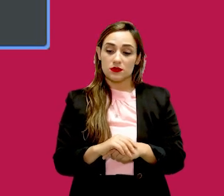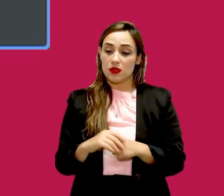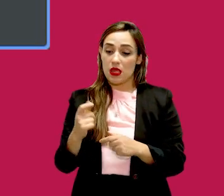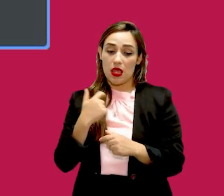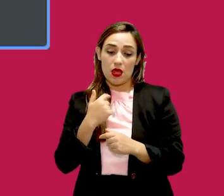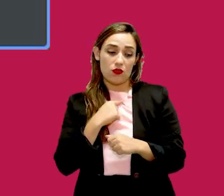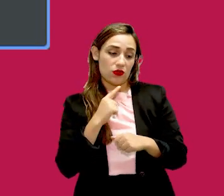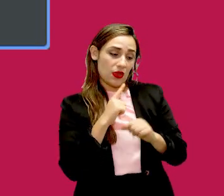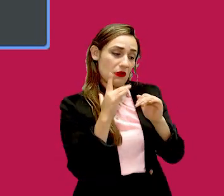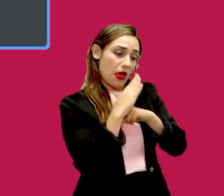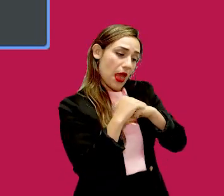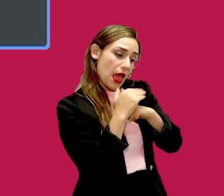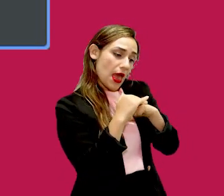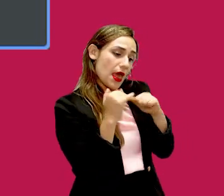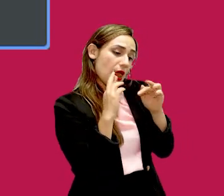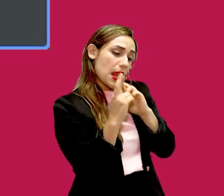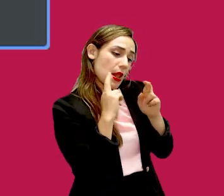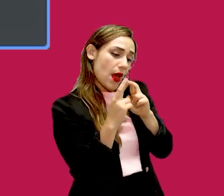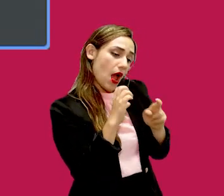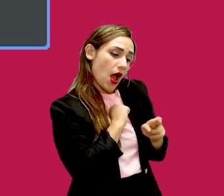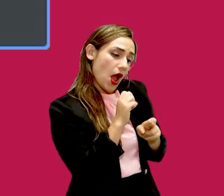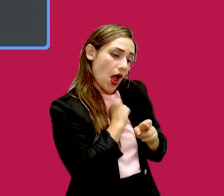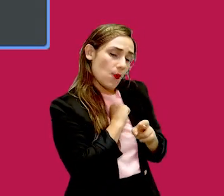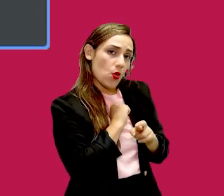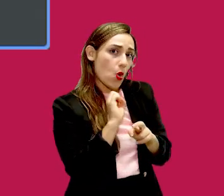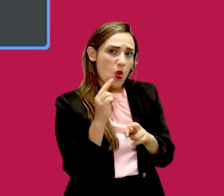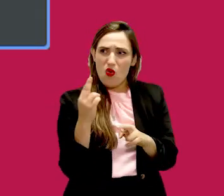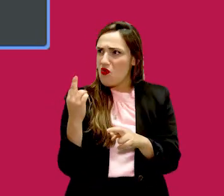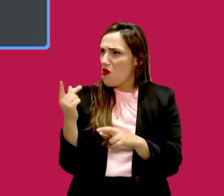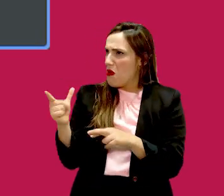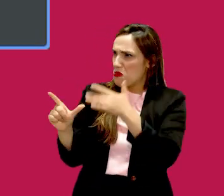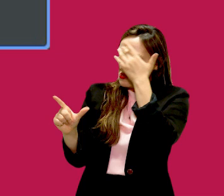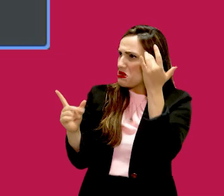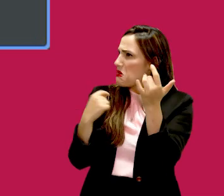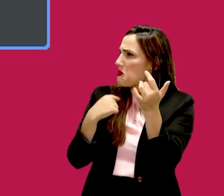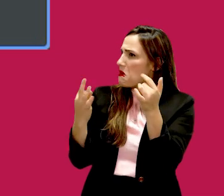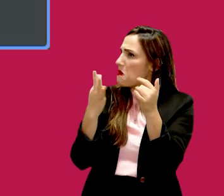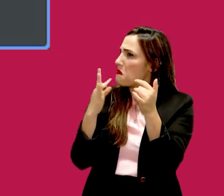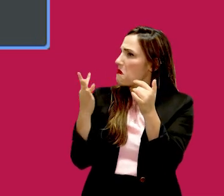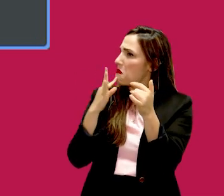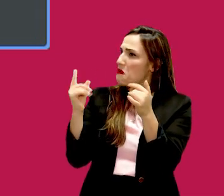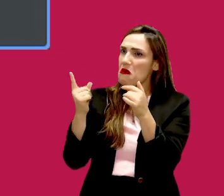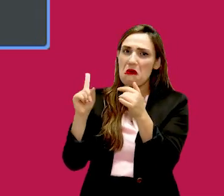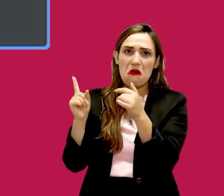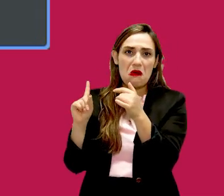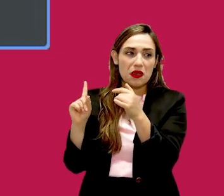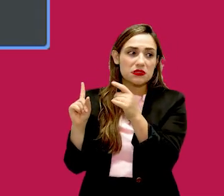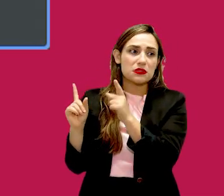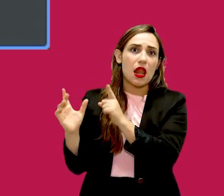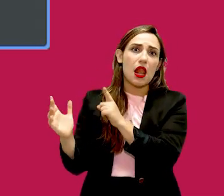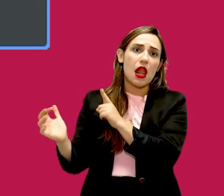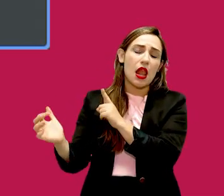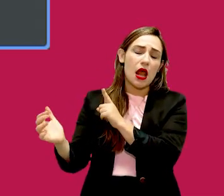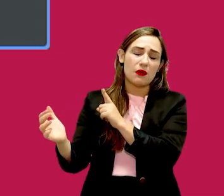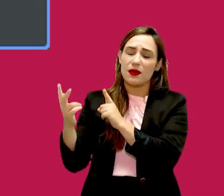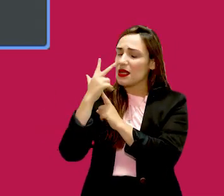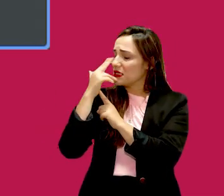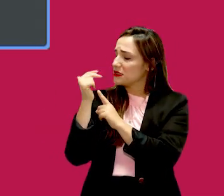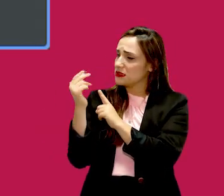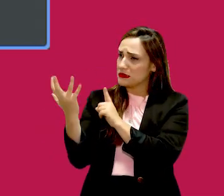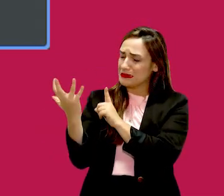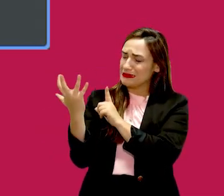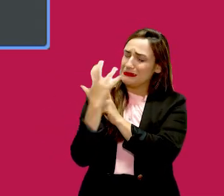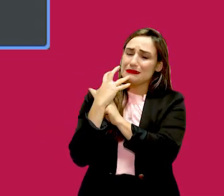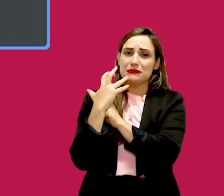das relações de afeto dele, ou nem, às vezes, nem sequer conhecida. E, no nosso caso, a gente atua com o stalking,